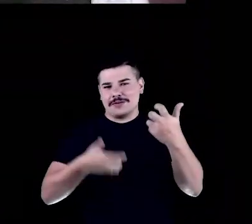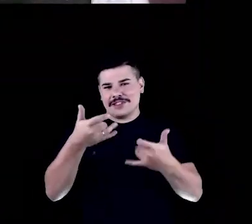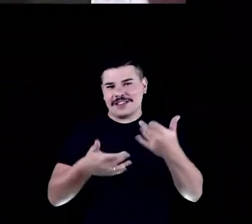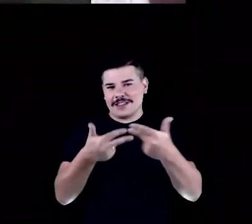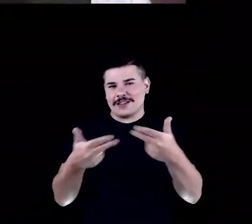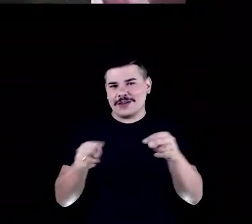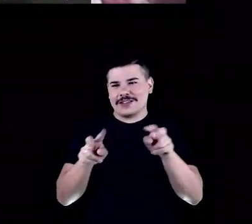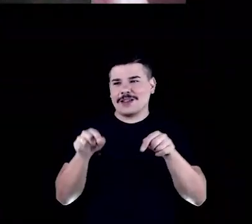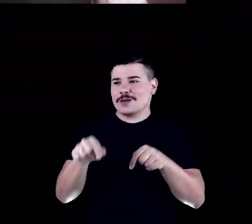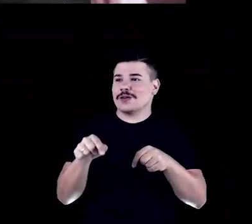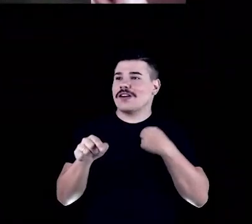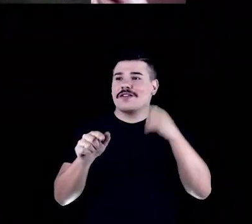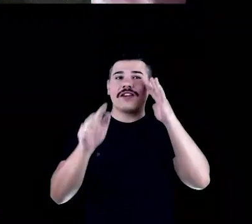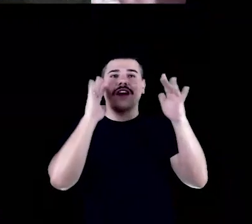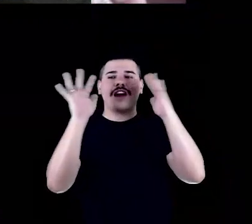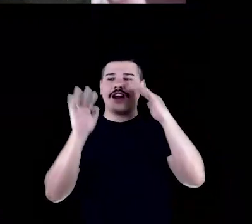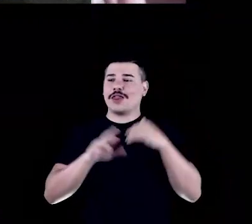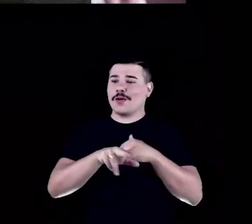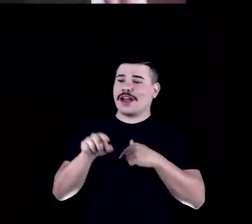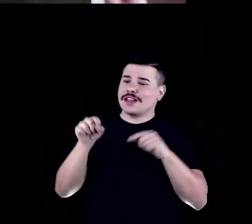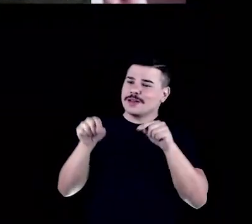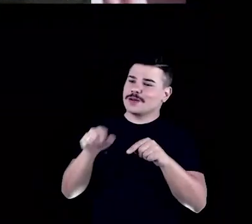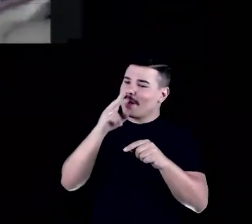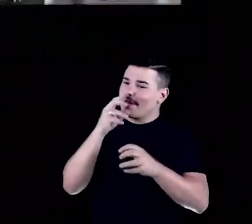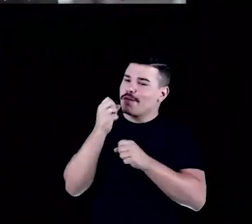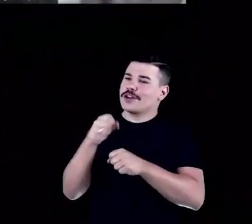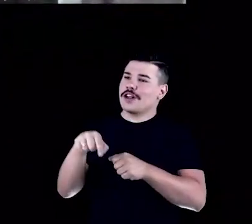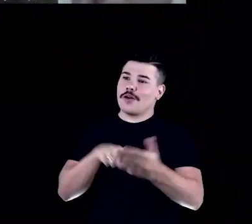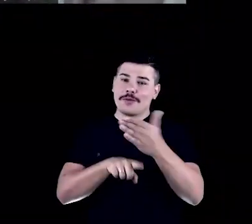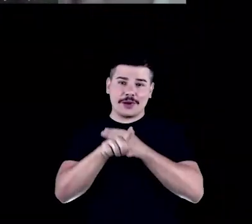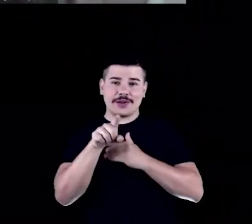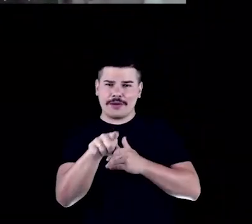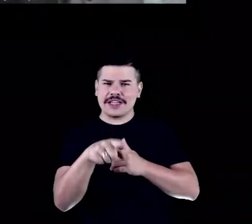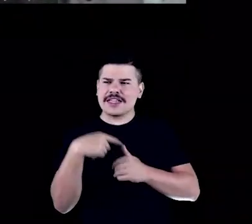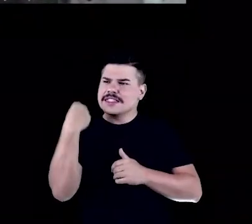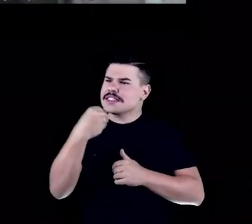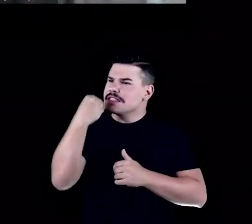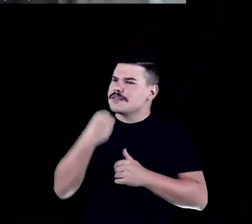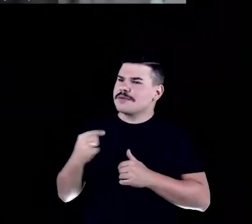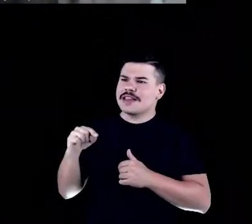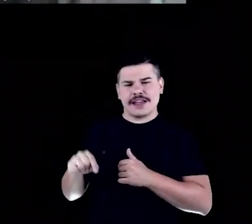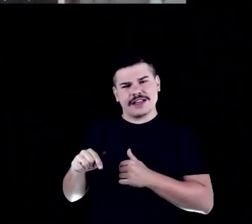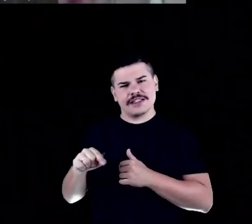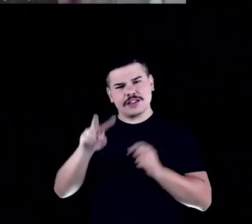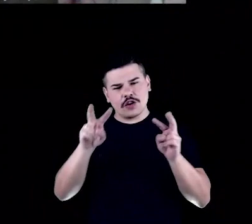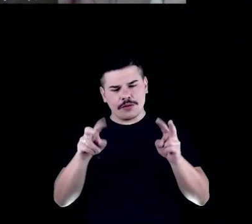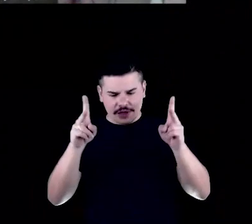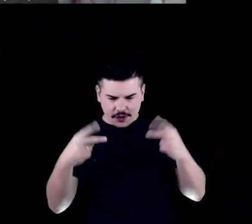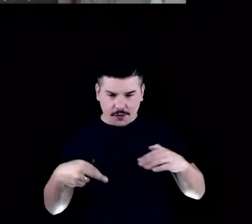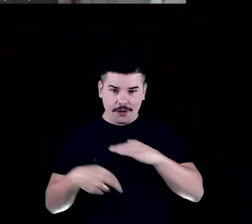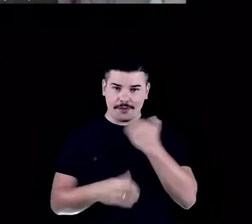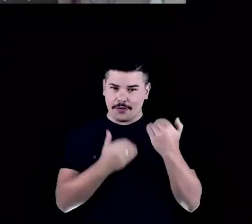estou viajando, meu chato. Não viajou, você chegou exatamente num ponto que eu queria te perguntar. Você falou que é